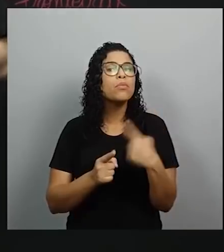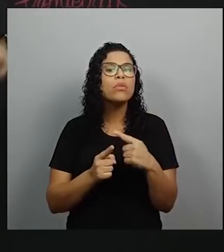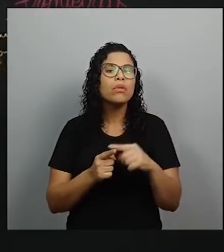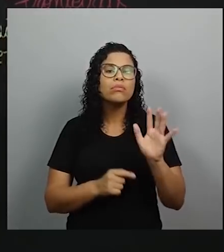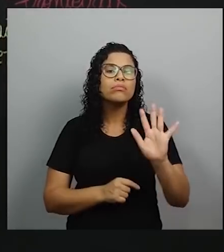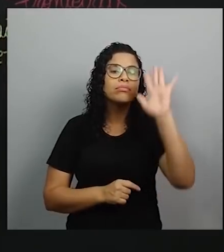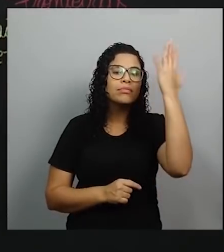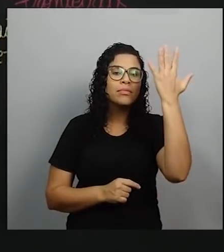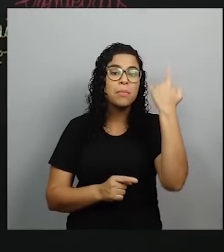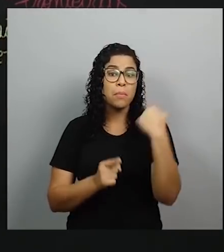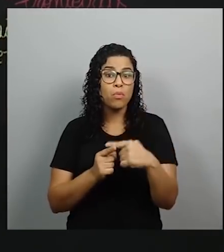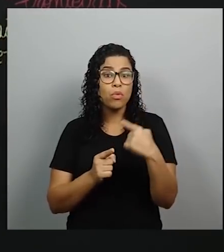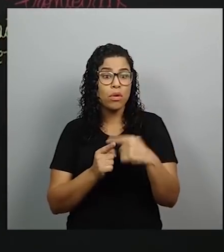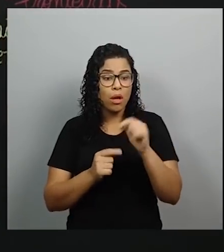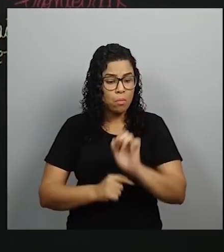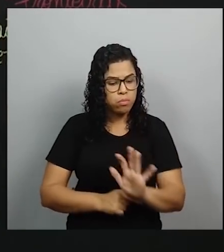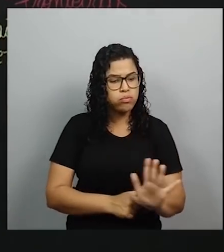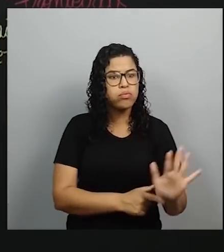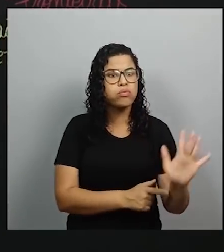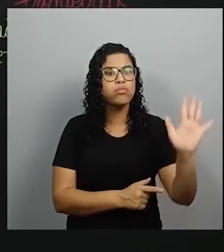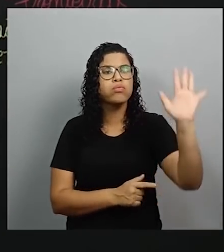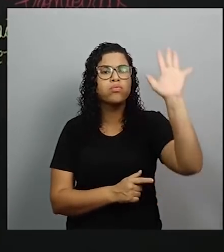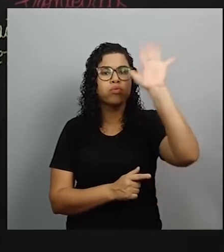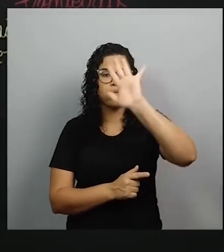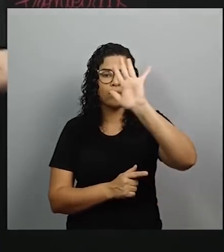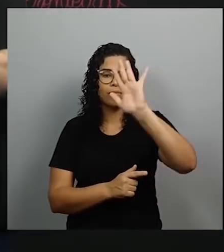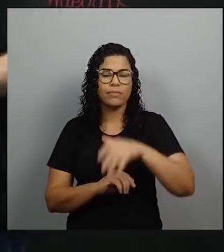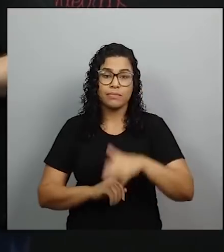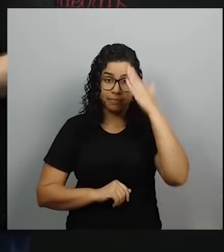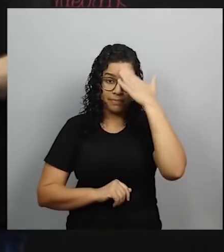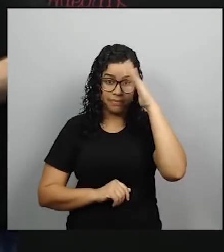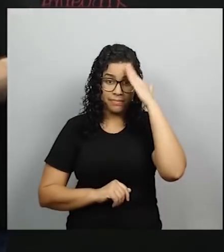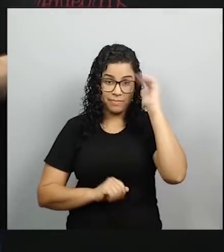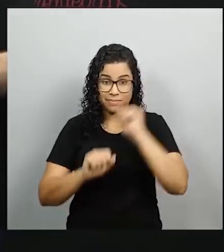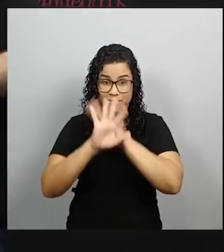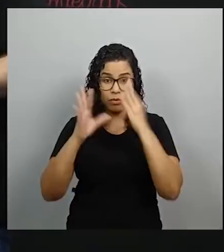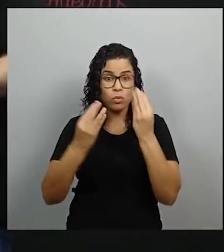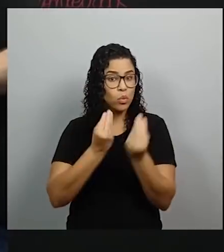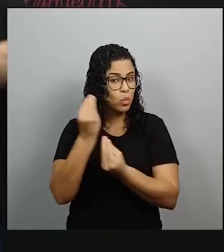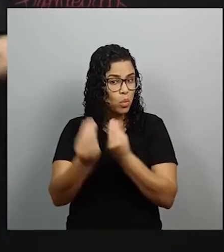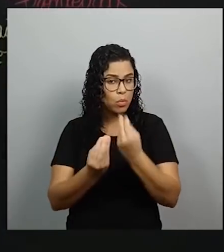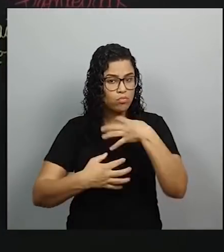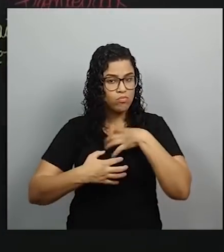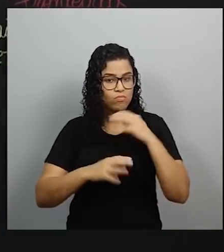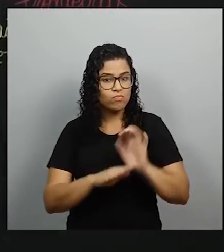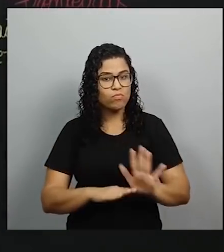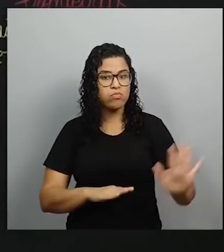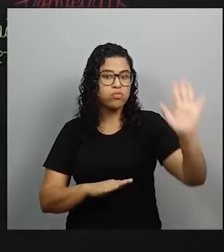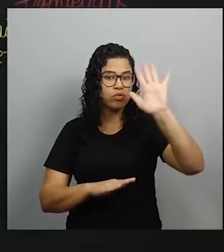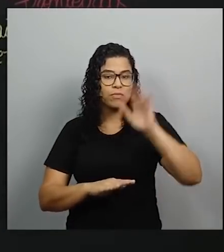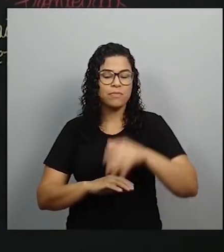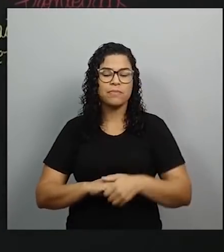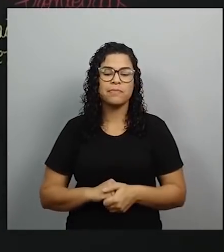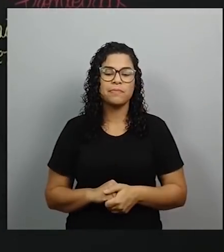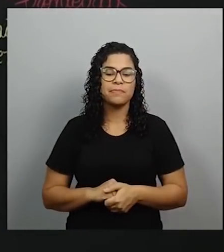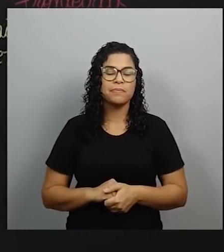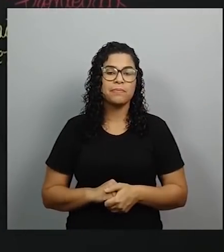nossa dimensão continental. Vamos entender essa dimensão continental? Veja, pessoal, nós temos aqui então